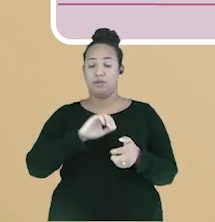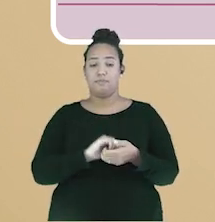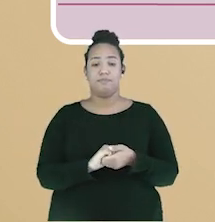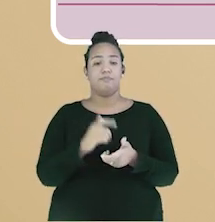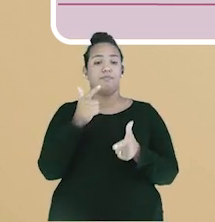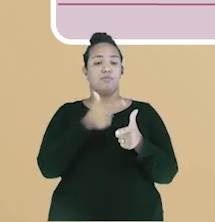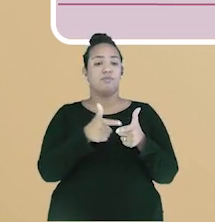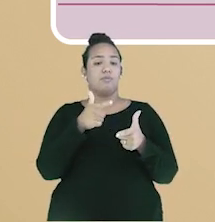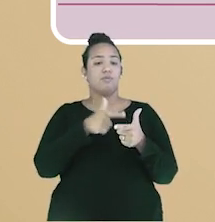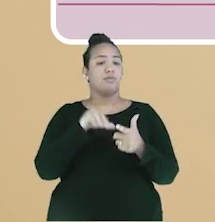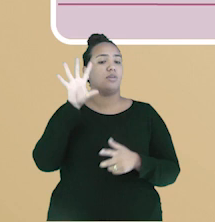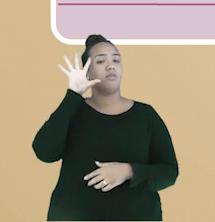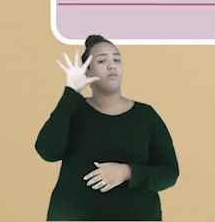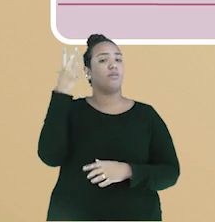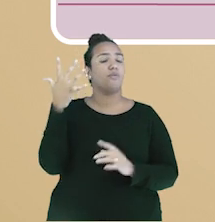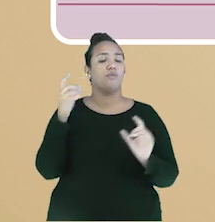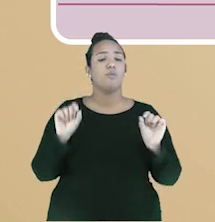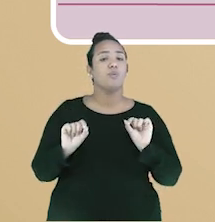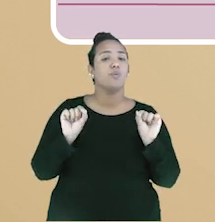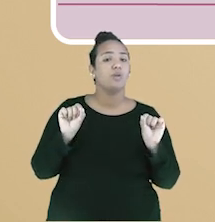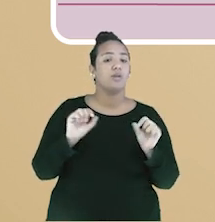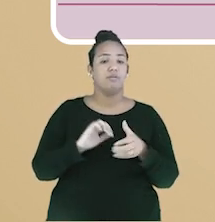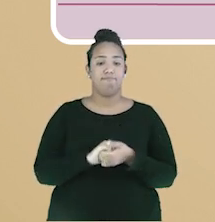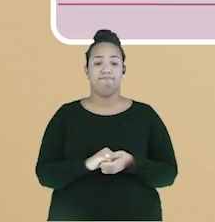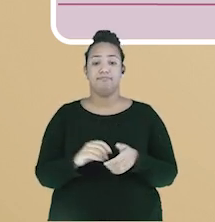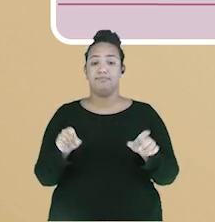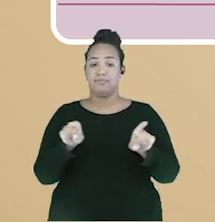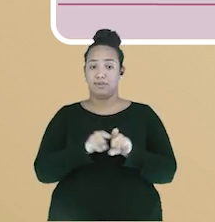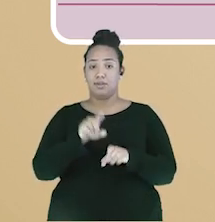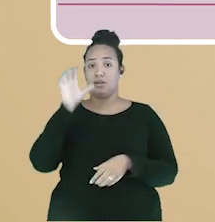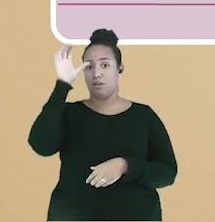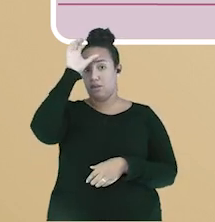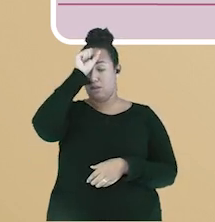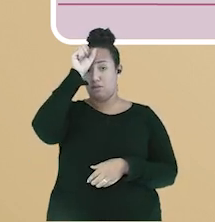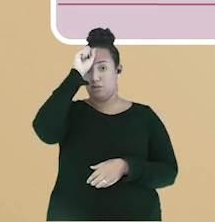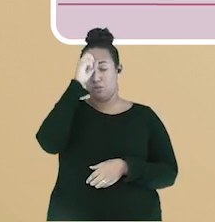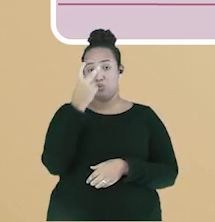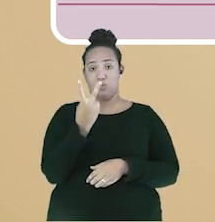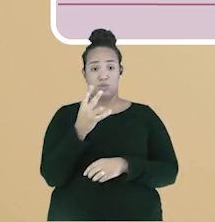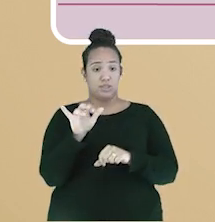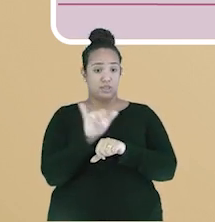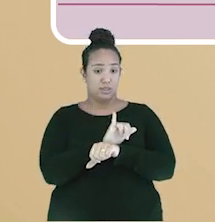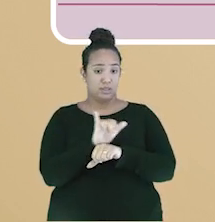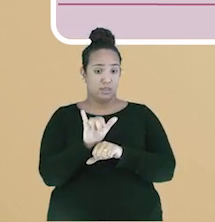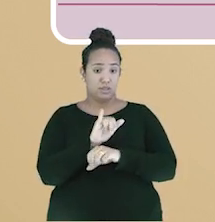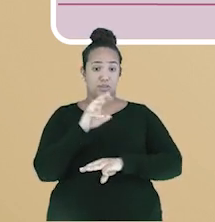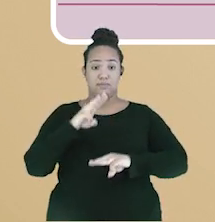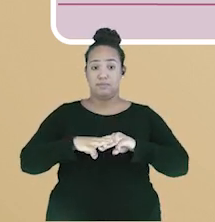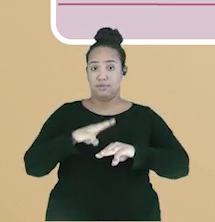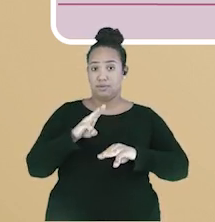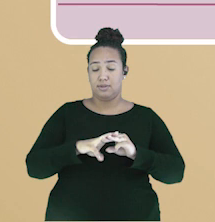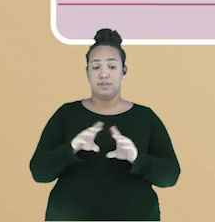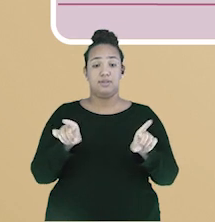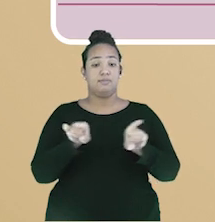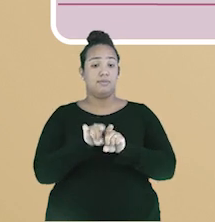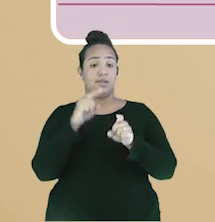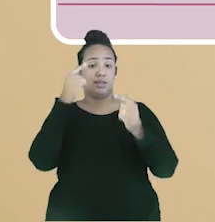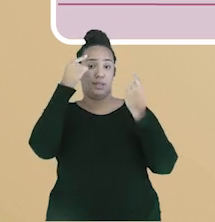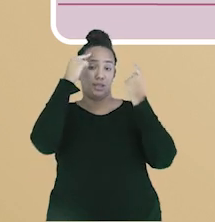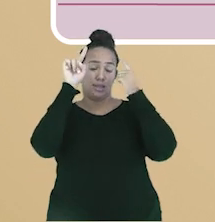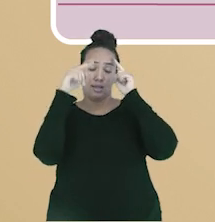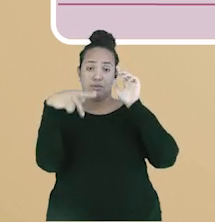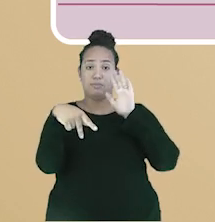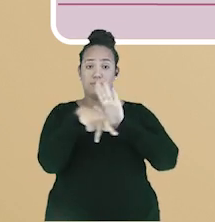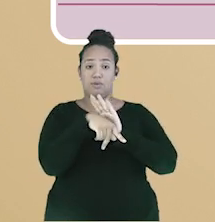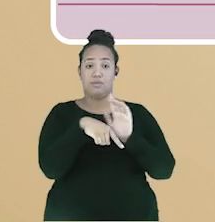de problemas, relembramos sobre 2 operações matemáticas, relembramos as ideias da adição e